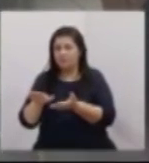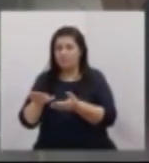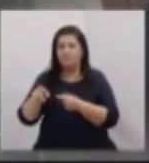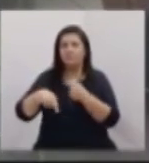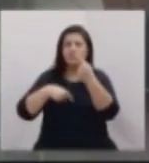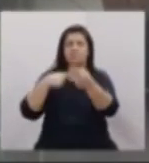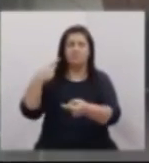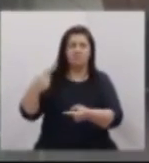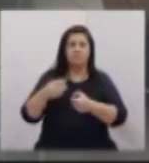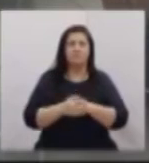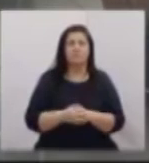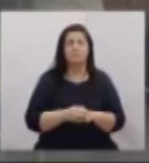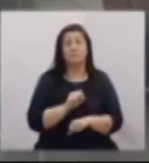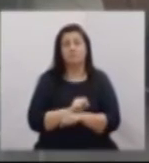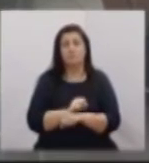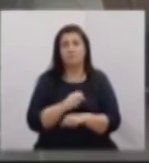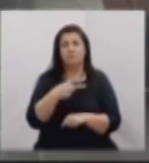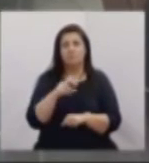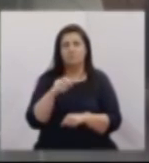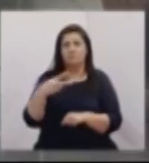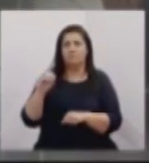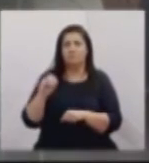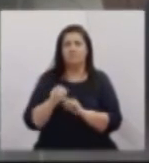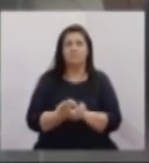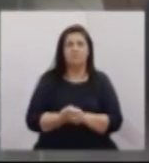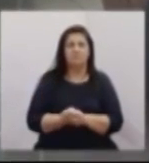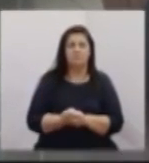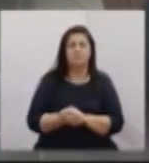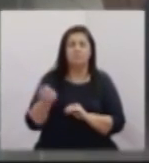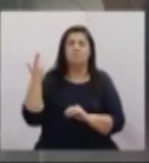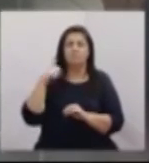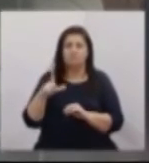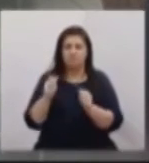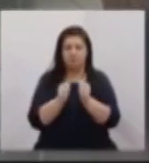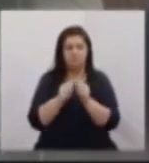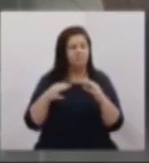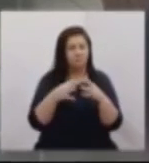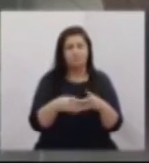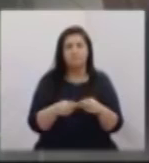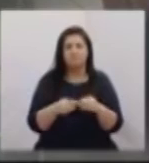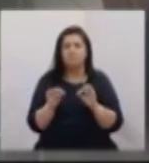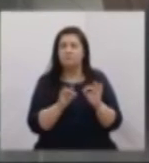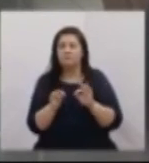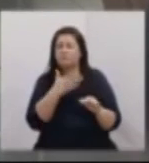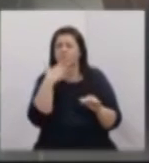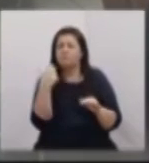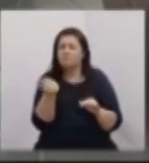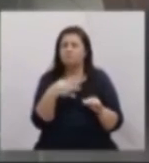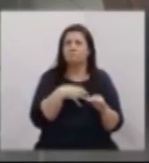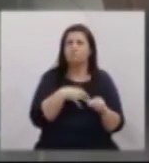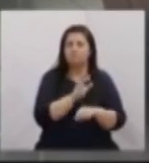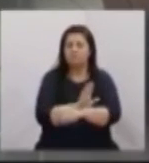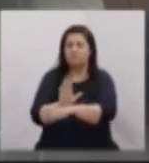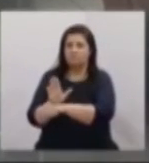parte, mas espero que em 2022 possamos aí junto com o coletivo traçar as melhores alternativas para atender